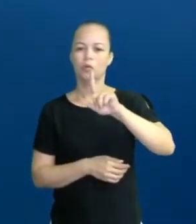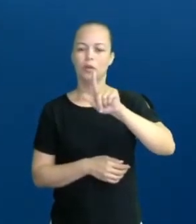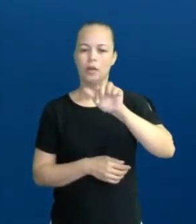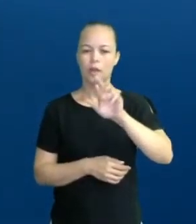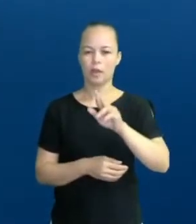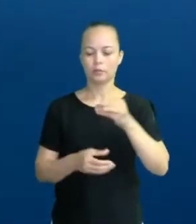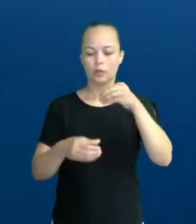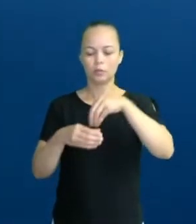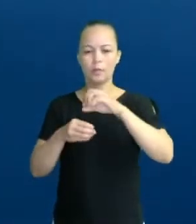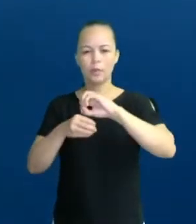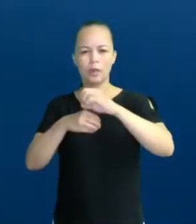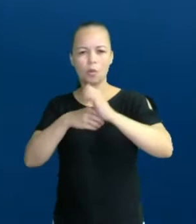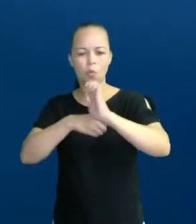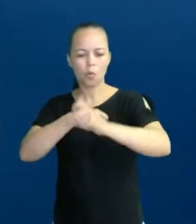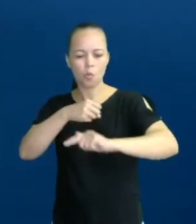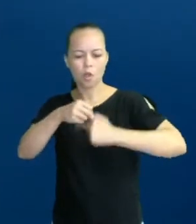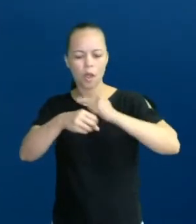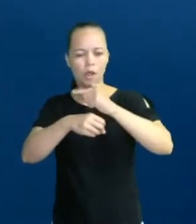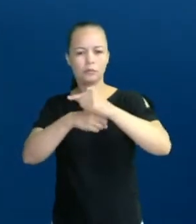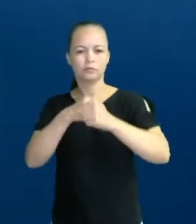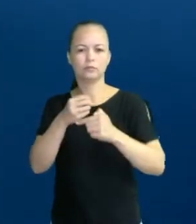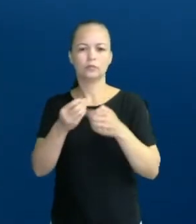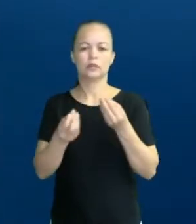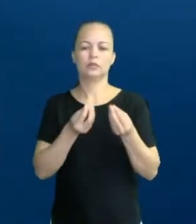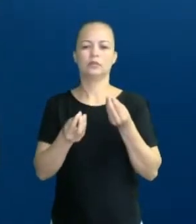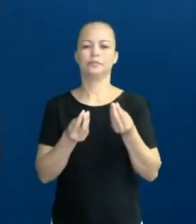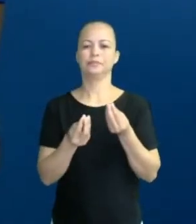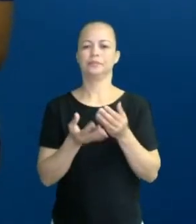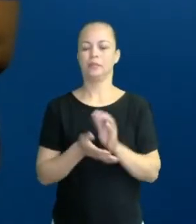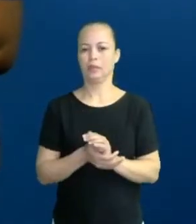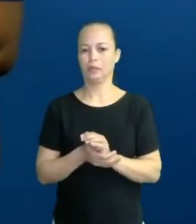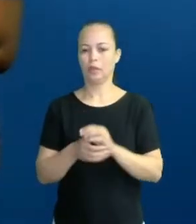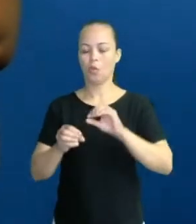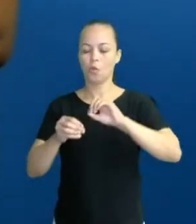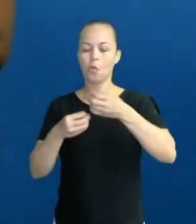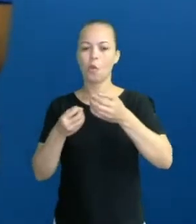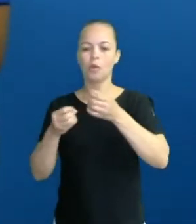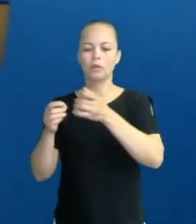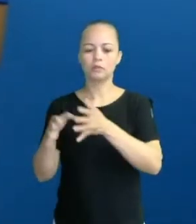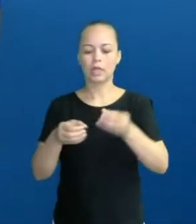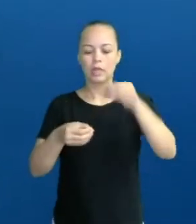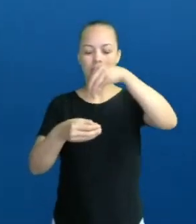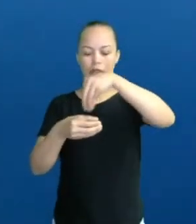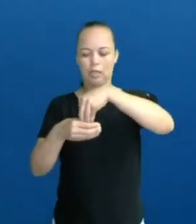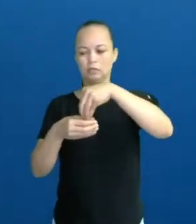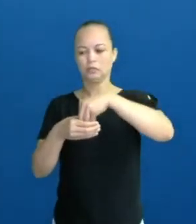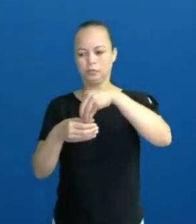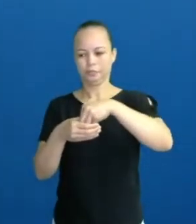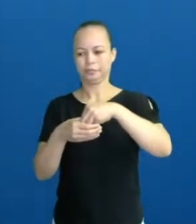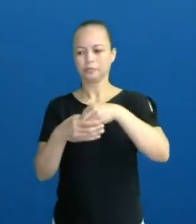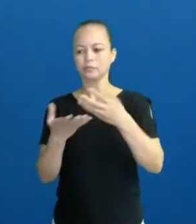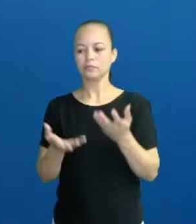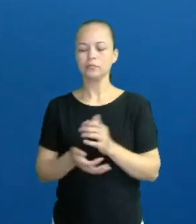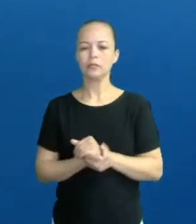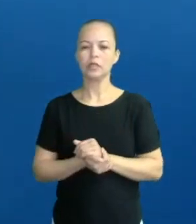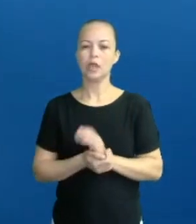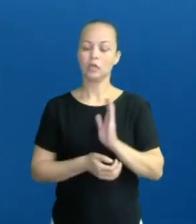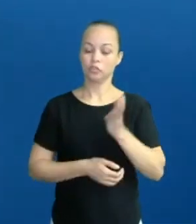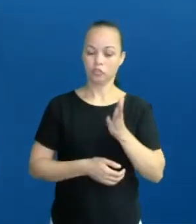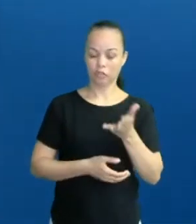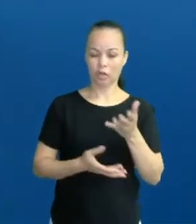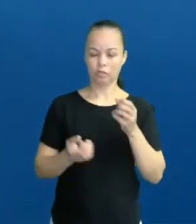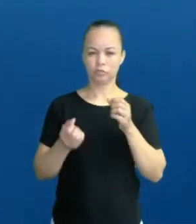Então, é uma ligação que a gente chama de ligações intramolecular. Está ocorrendo o que, gente? Dentro da molécula. Já as forças